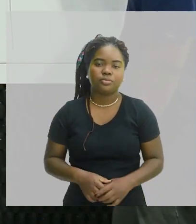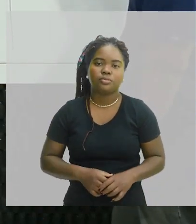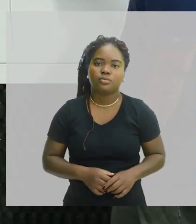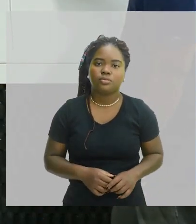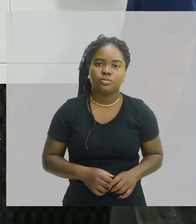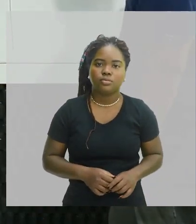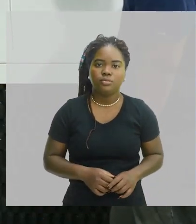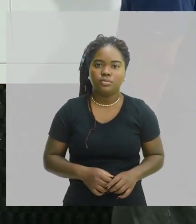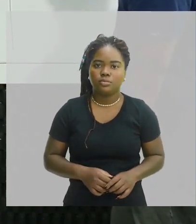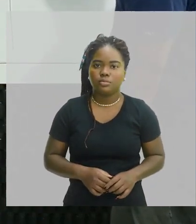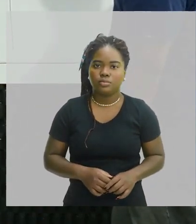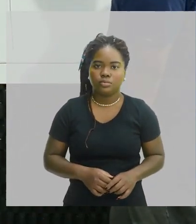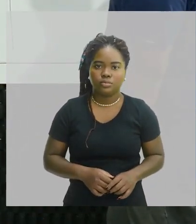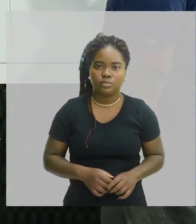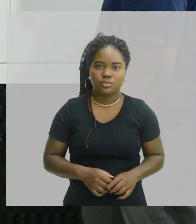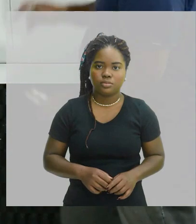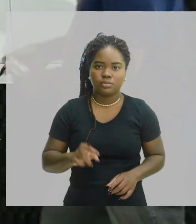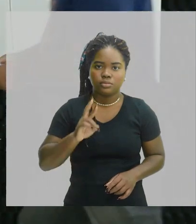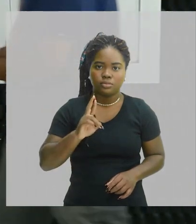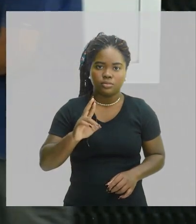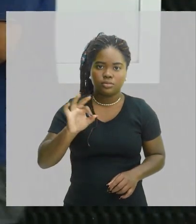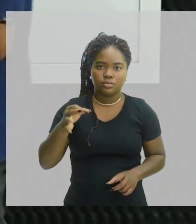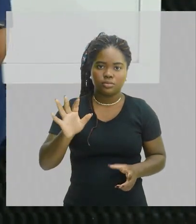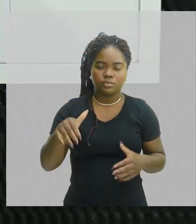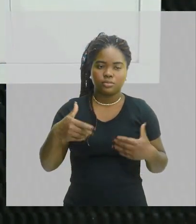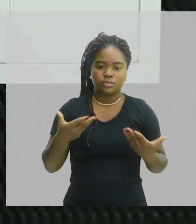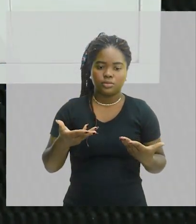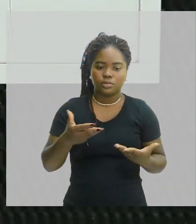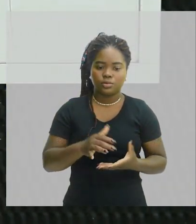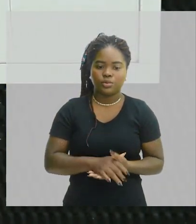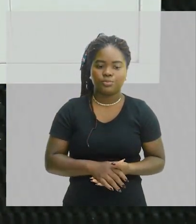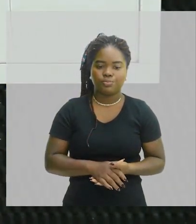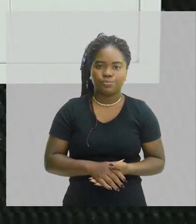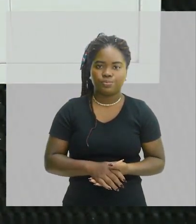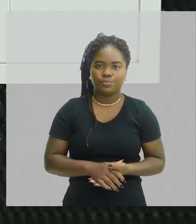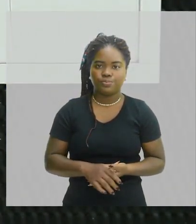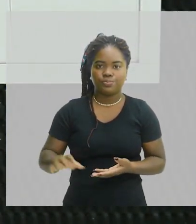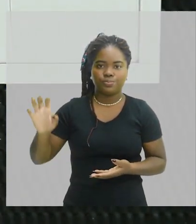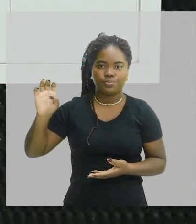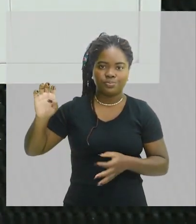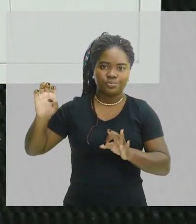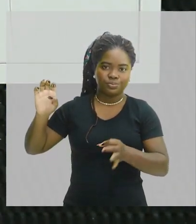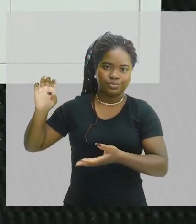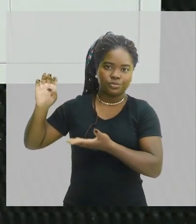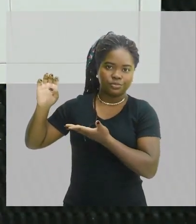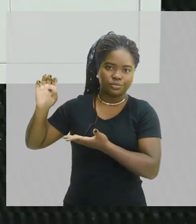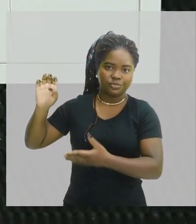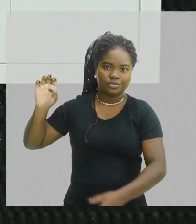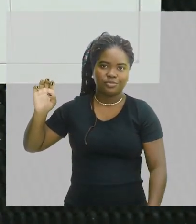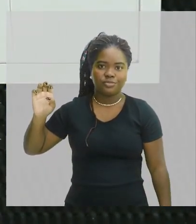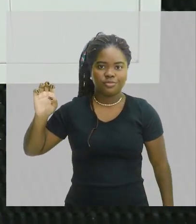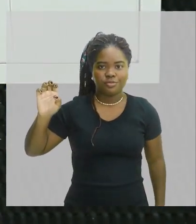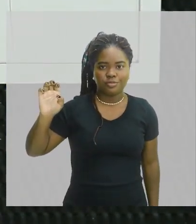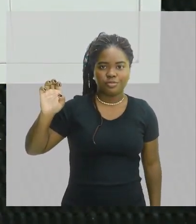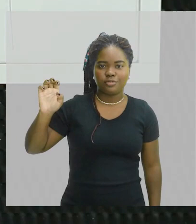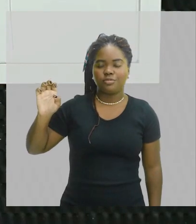0,5 ampere. Então, a resposta a gente encontra lá na letra E. Então, a letra E,